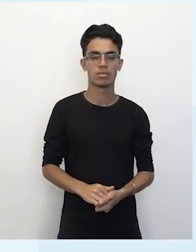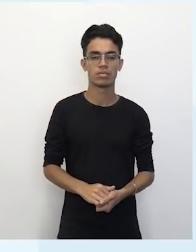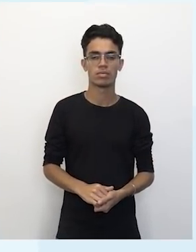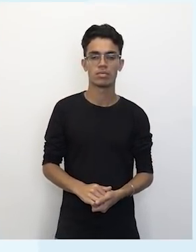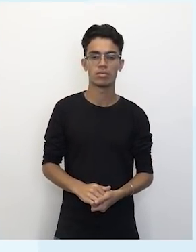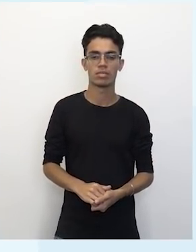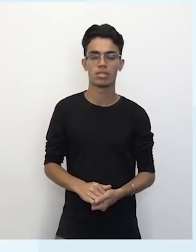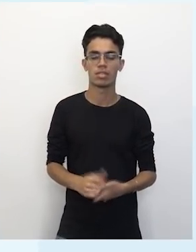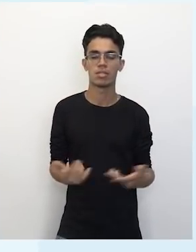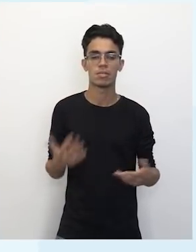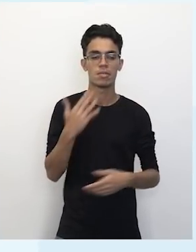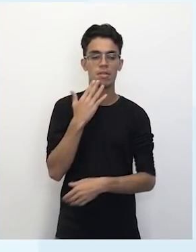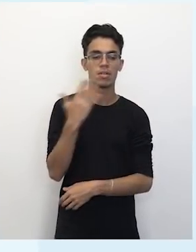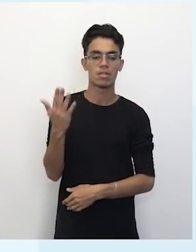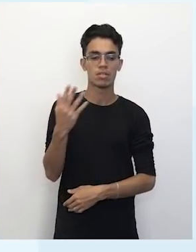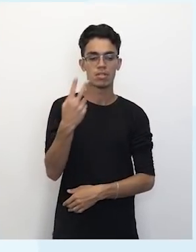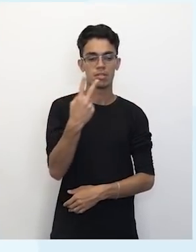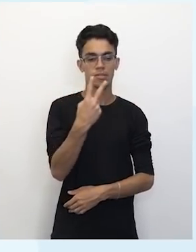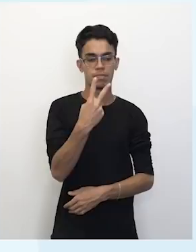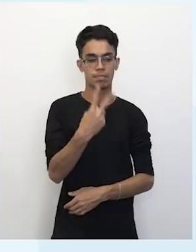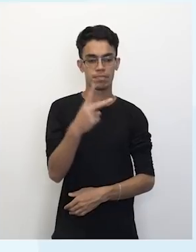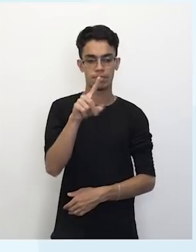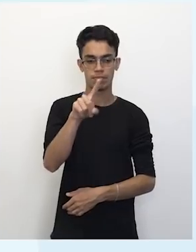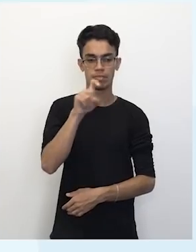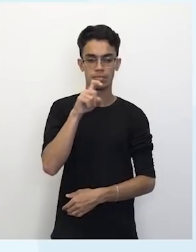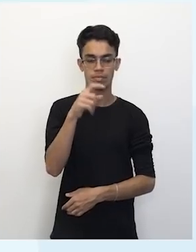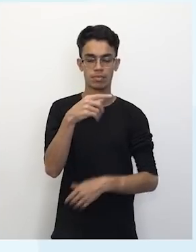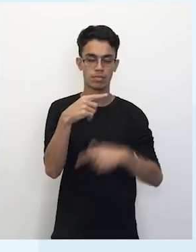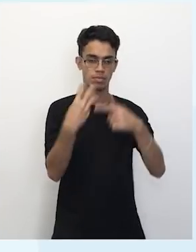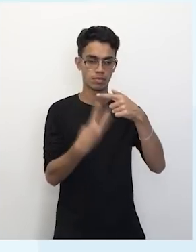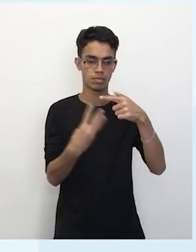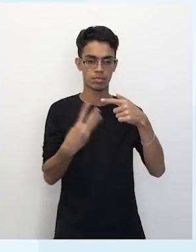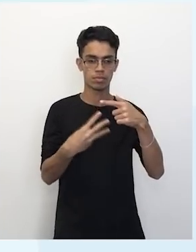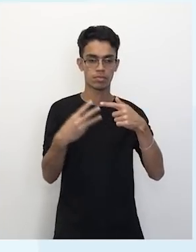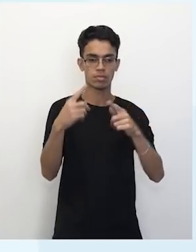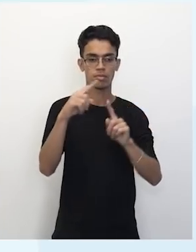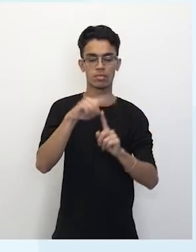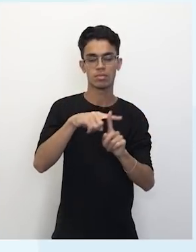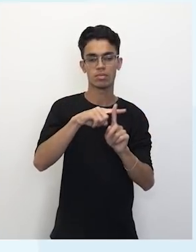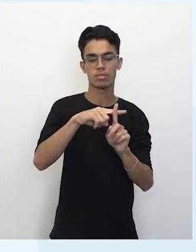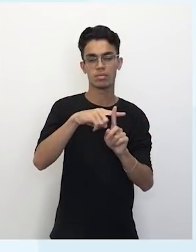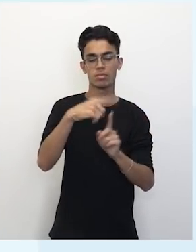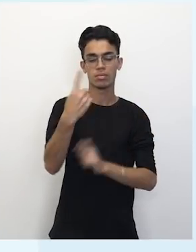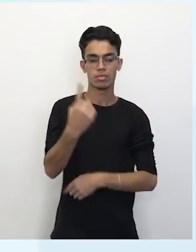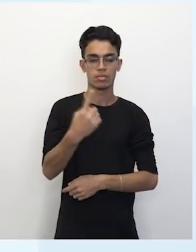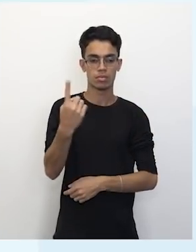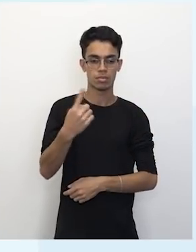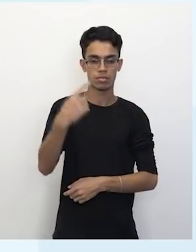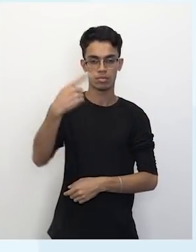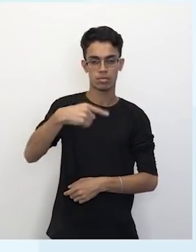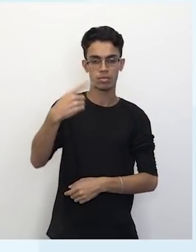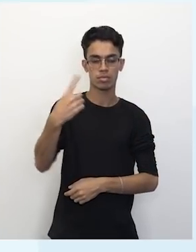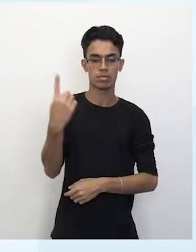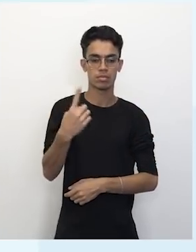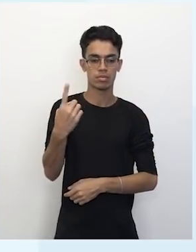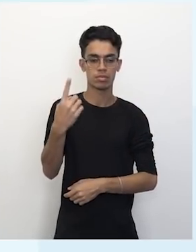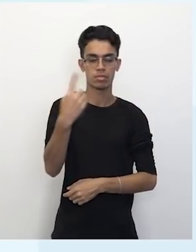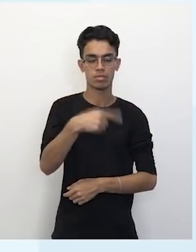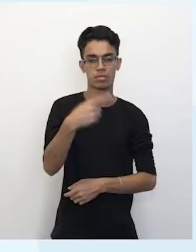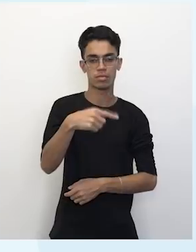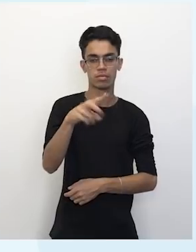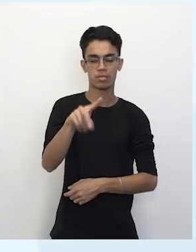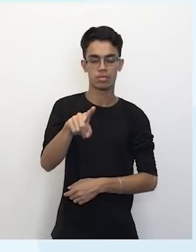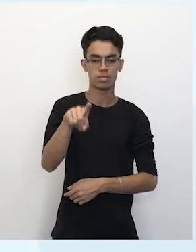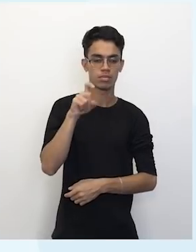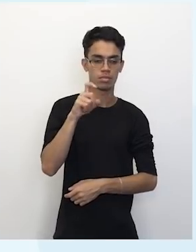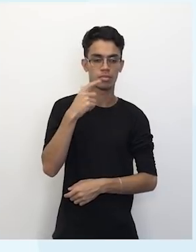inversa. Então, ficou assim, ó, 2x sobre 3, o mais 1 foi para o outro lado como menos 1, olha lá. E o menos x veio para